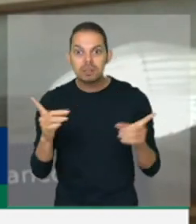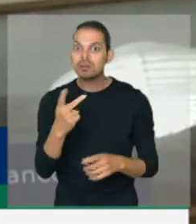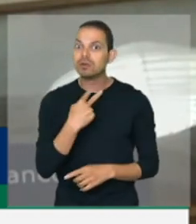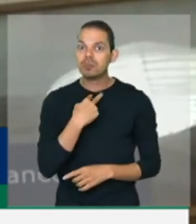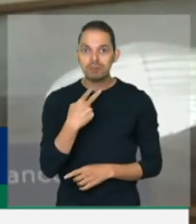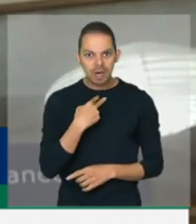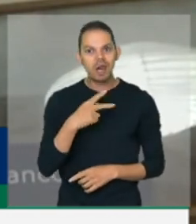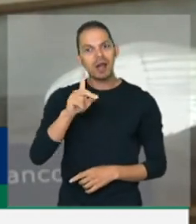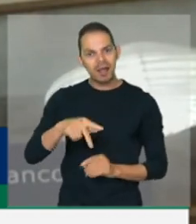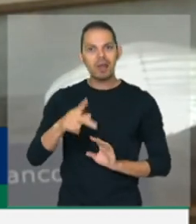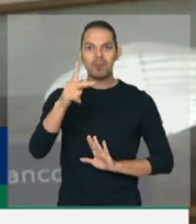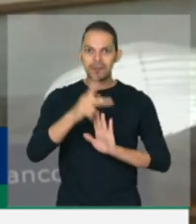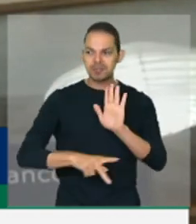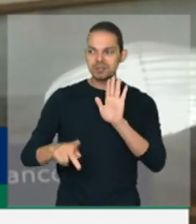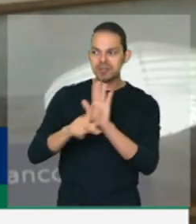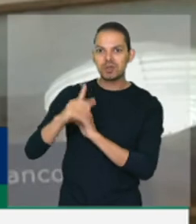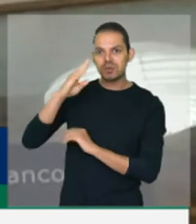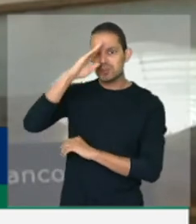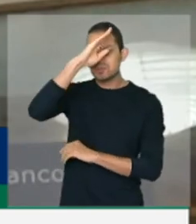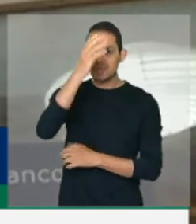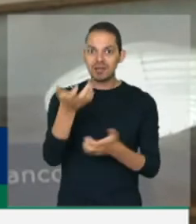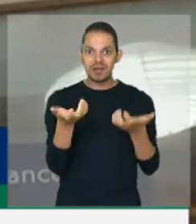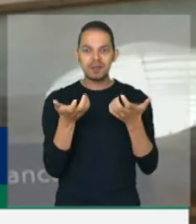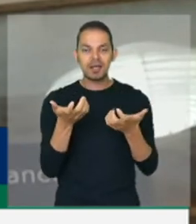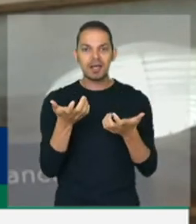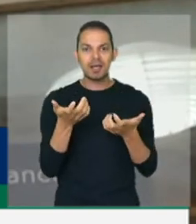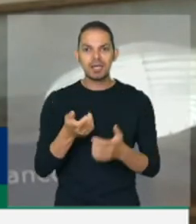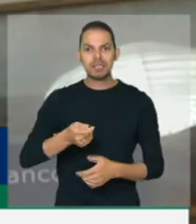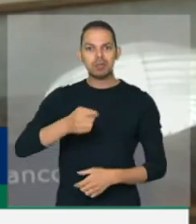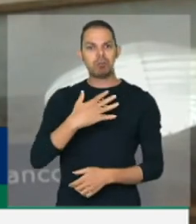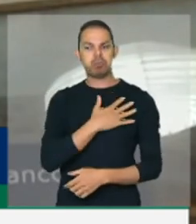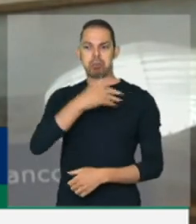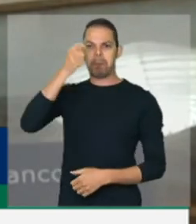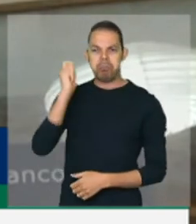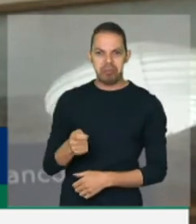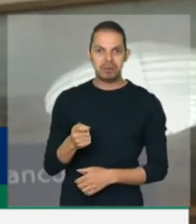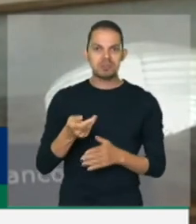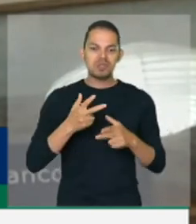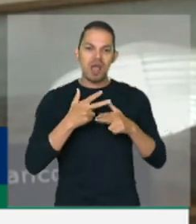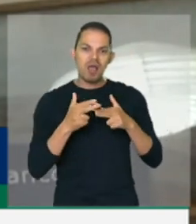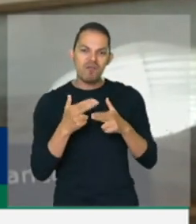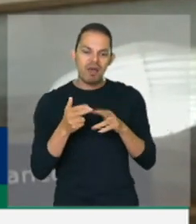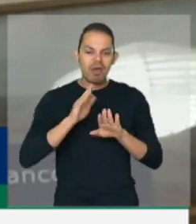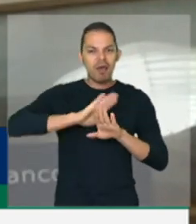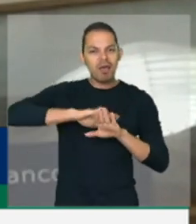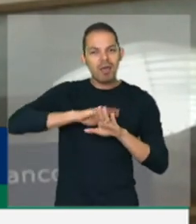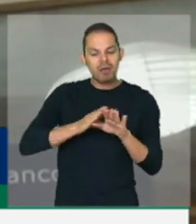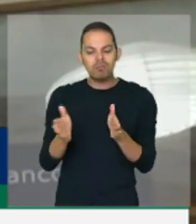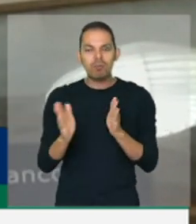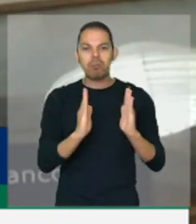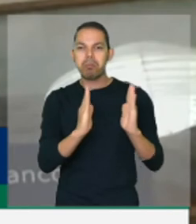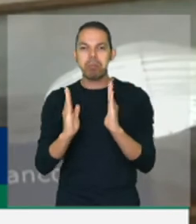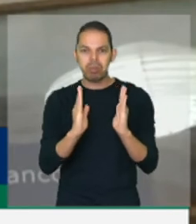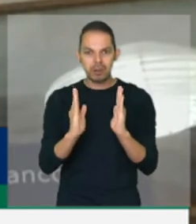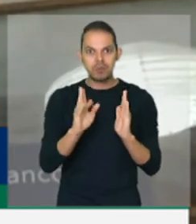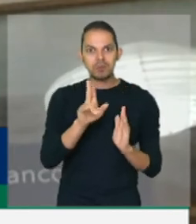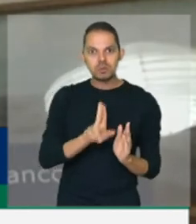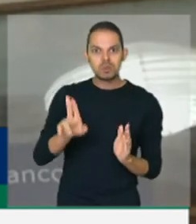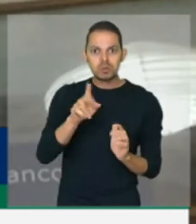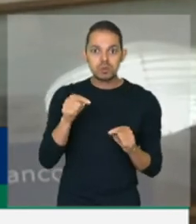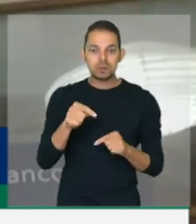projeto bolsonarista pretende. Uma ditadura disfarçada, usando mandatos. Então